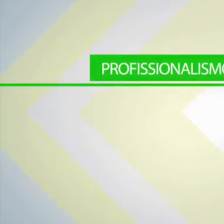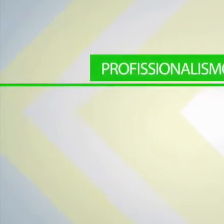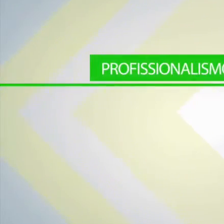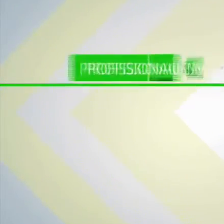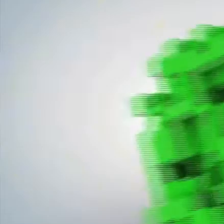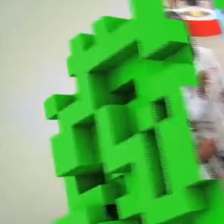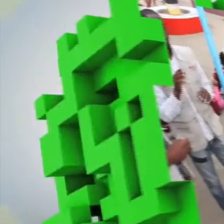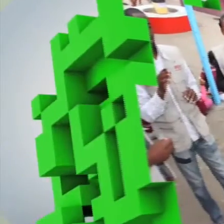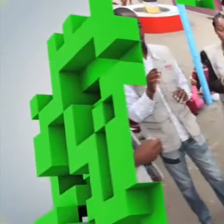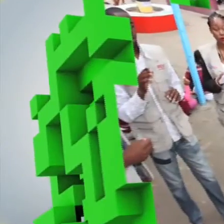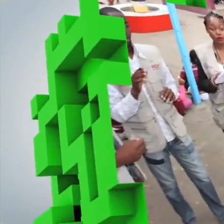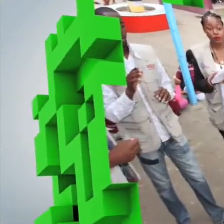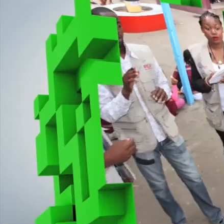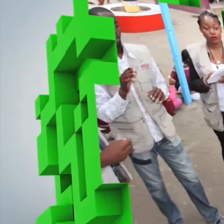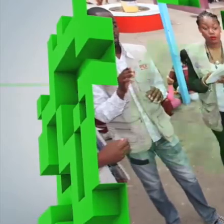Música